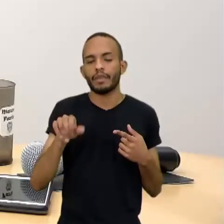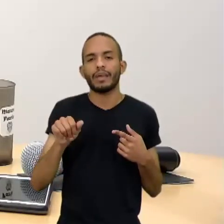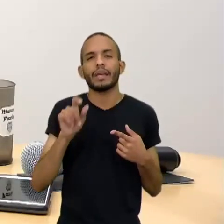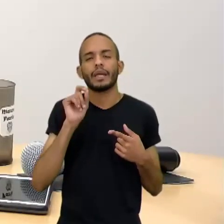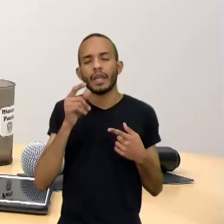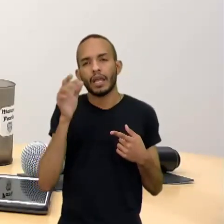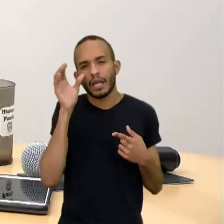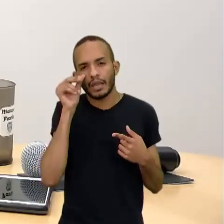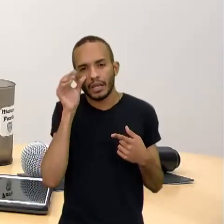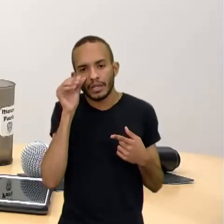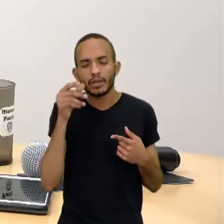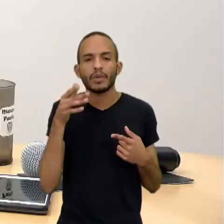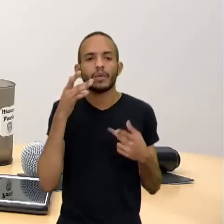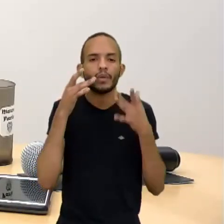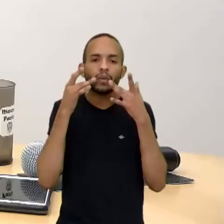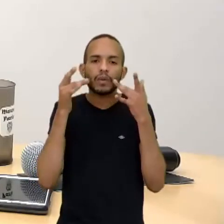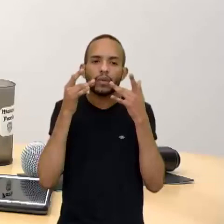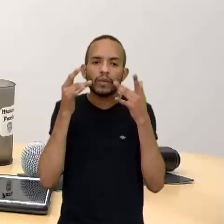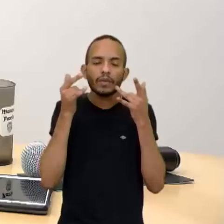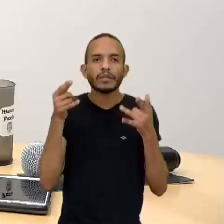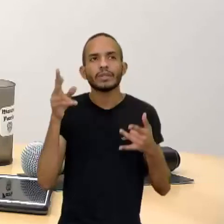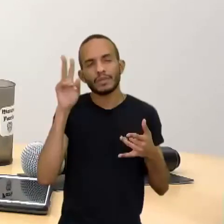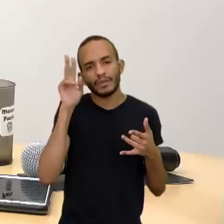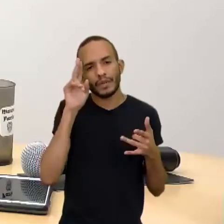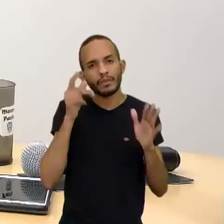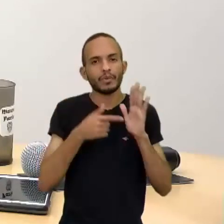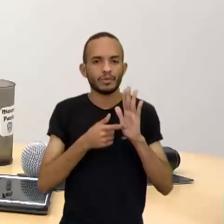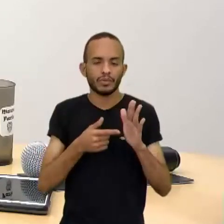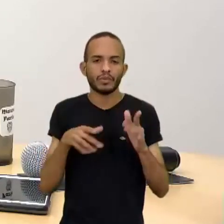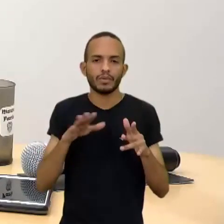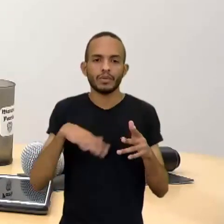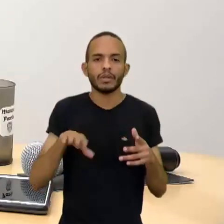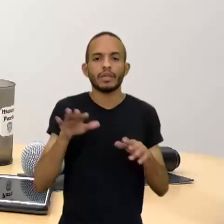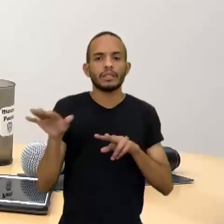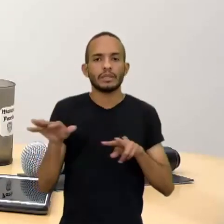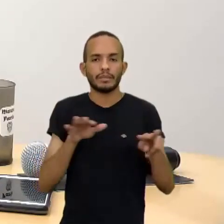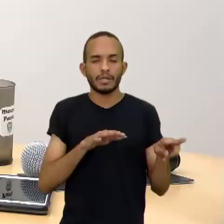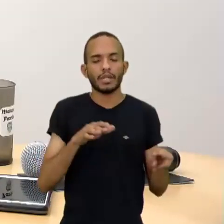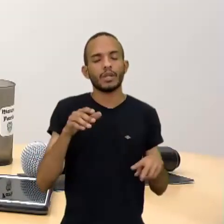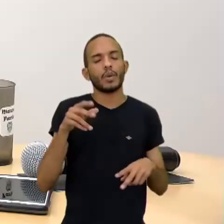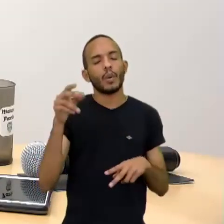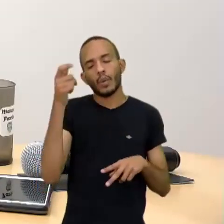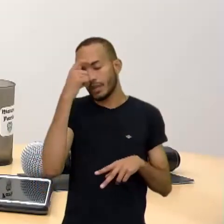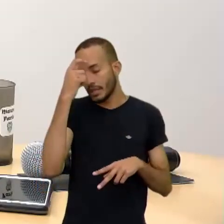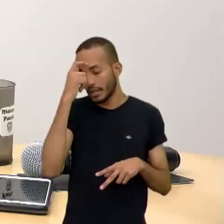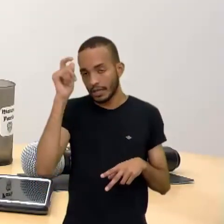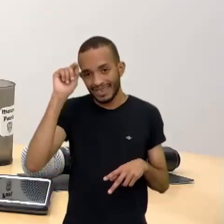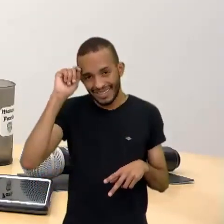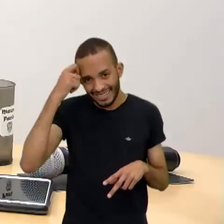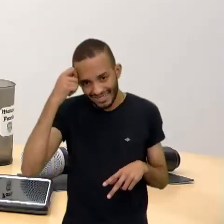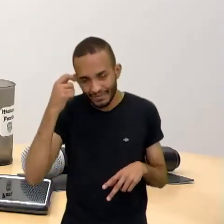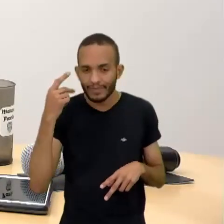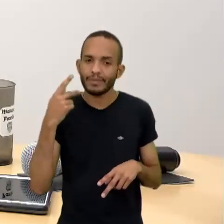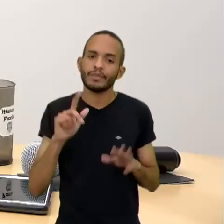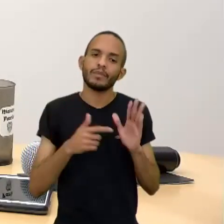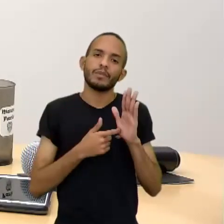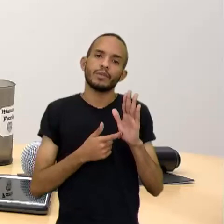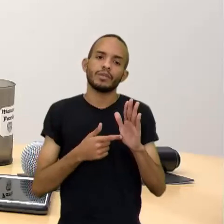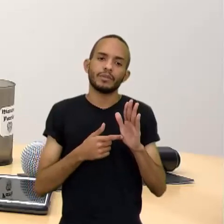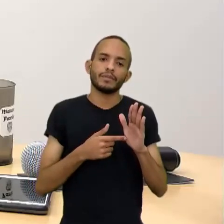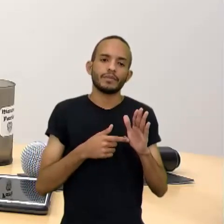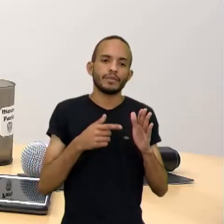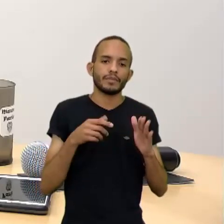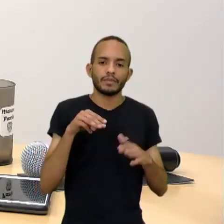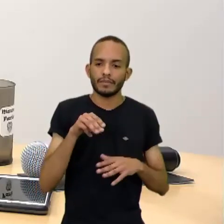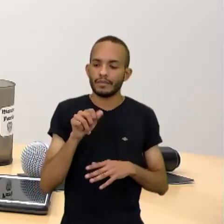peça do Josélio na segunda-feira. Na segunda-feira, sobre a Semana da Consciência Negra, ela aparece na